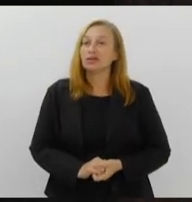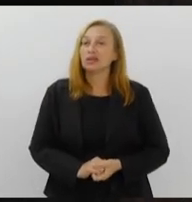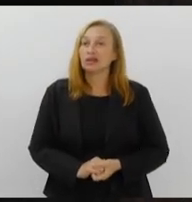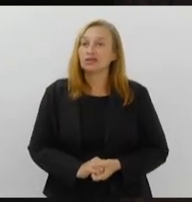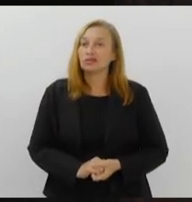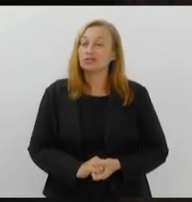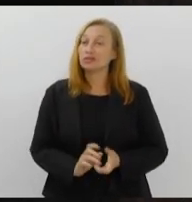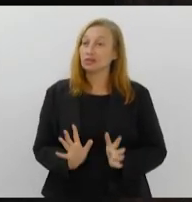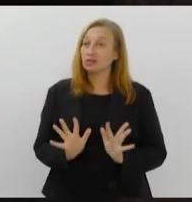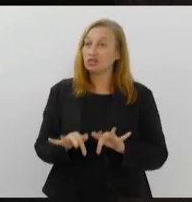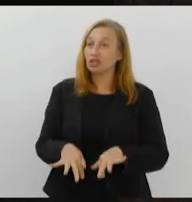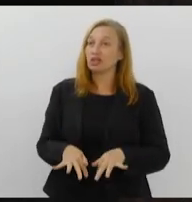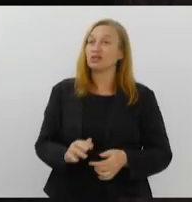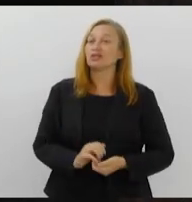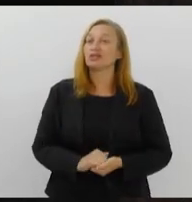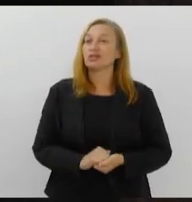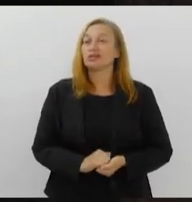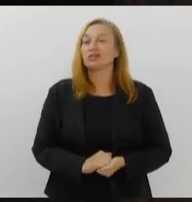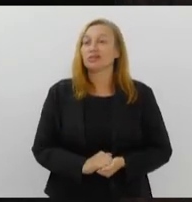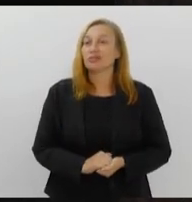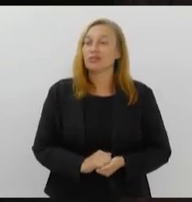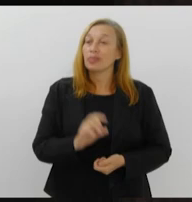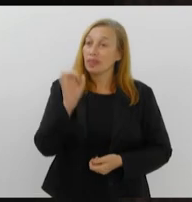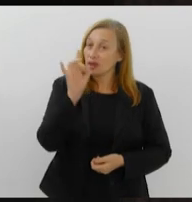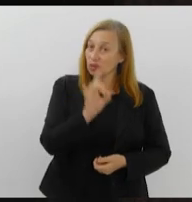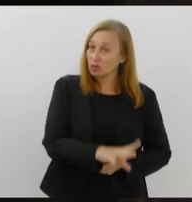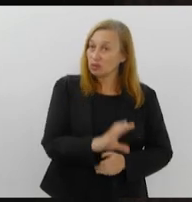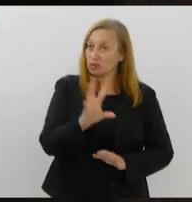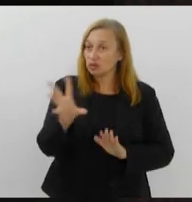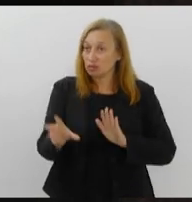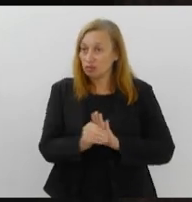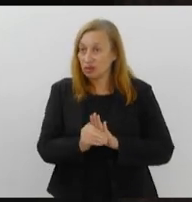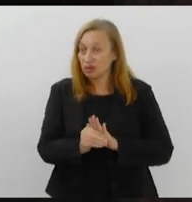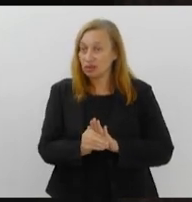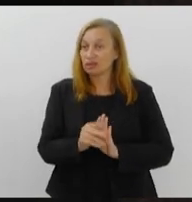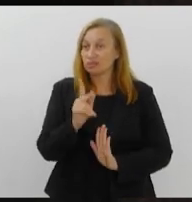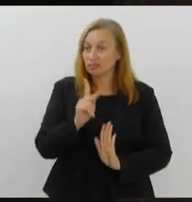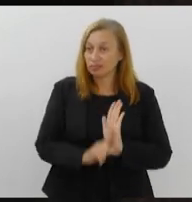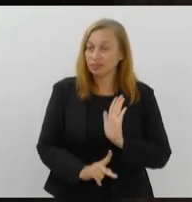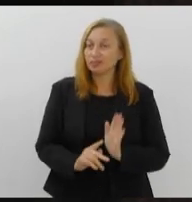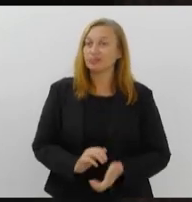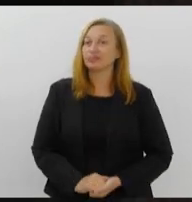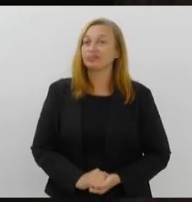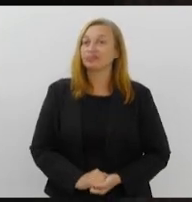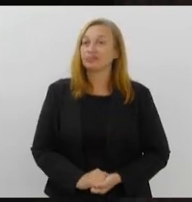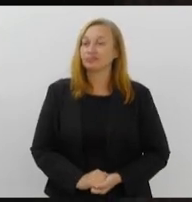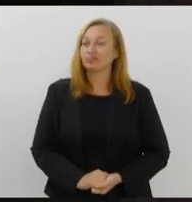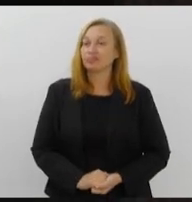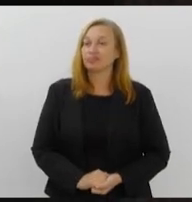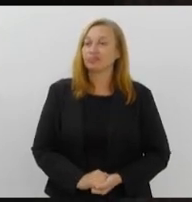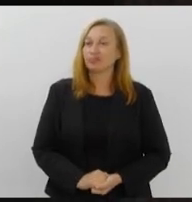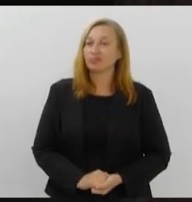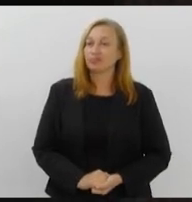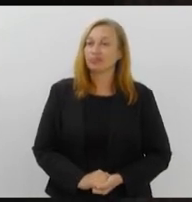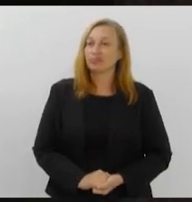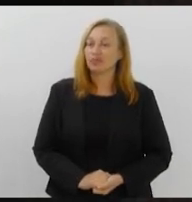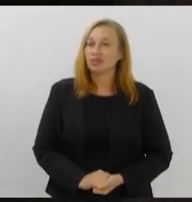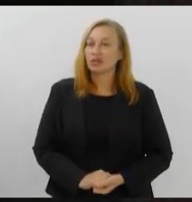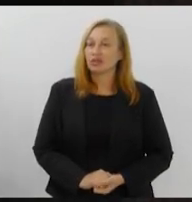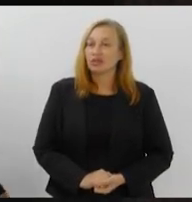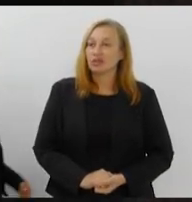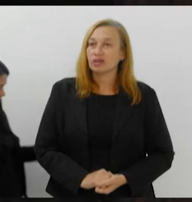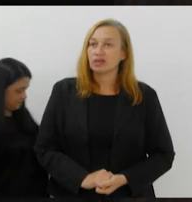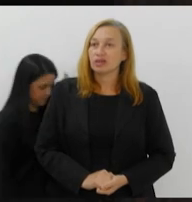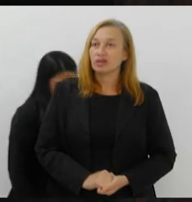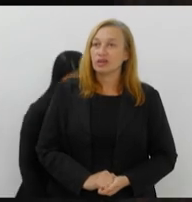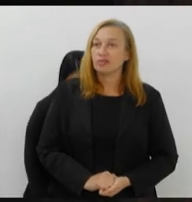E, por fim, nossa última emenda a esse projeto, que imagino que o deputado e nobre amigo Carlos